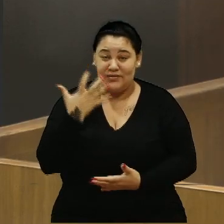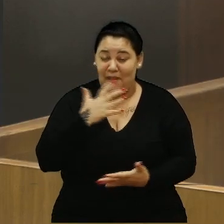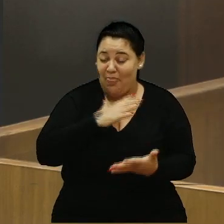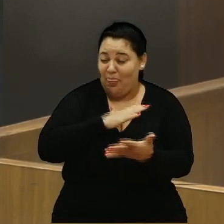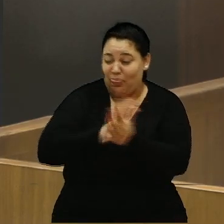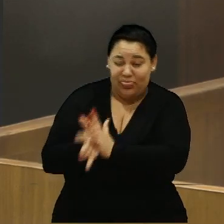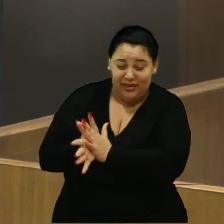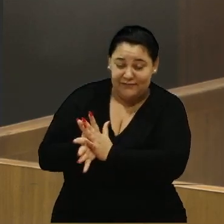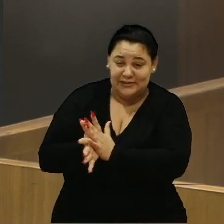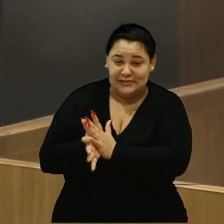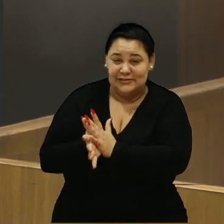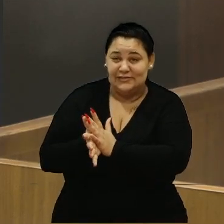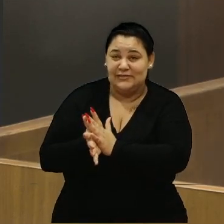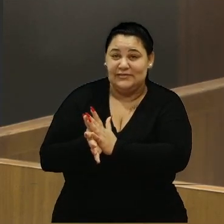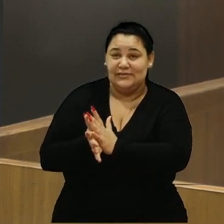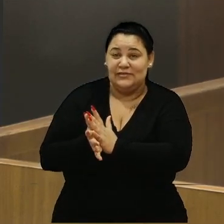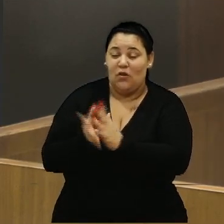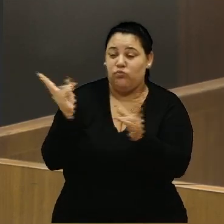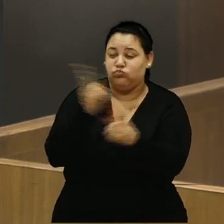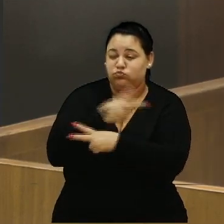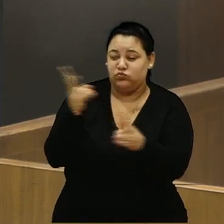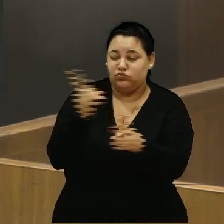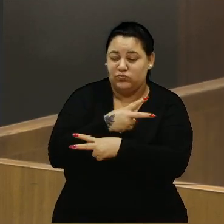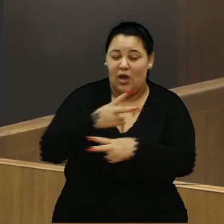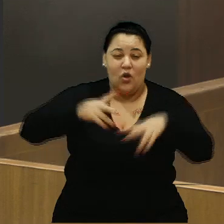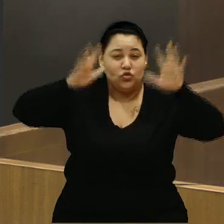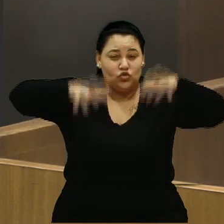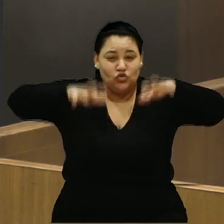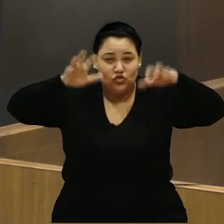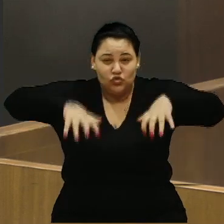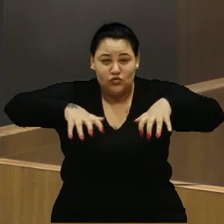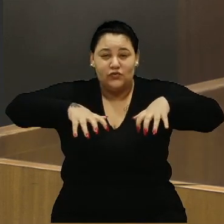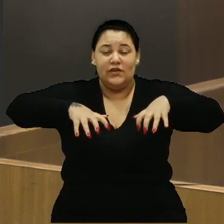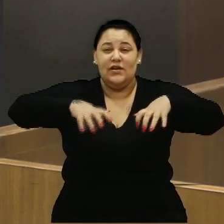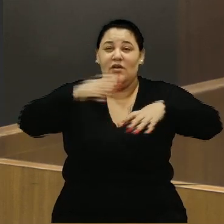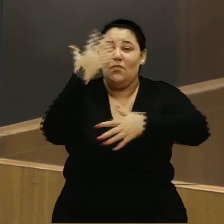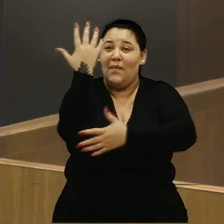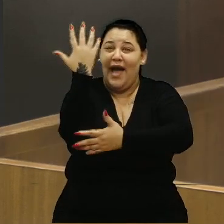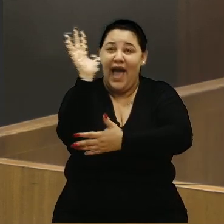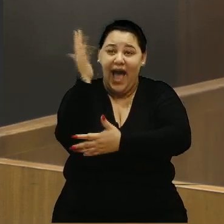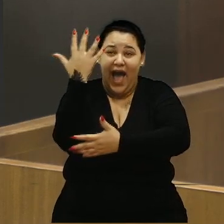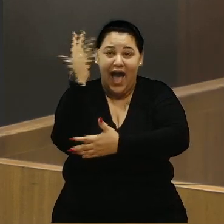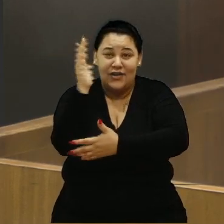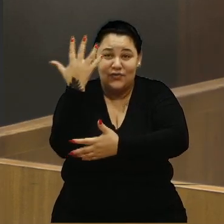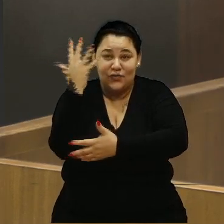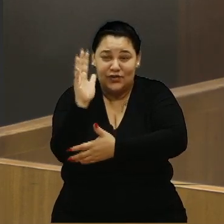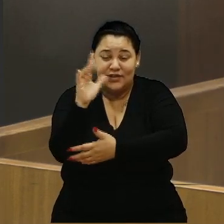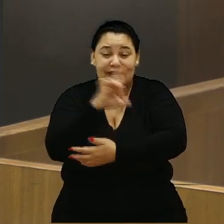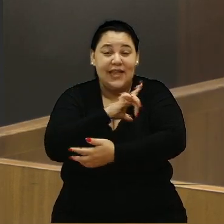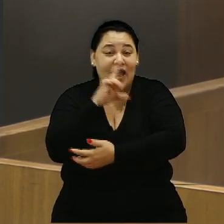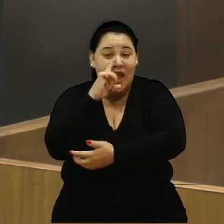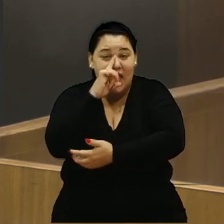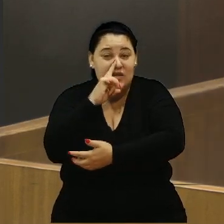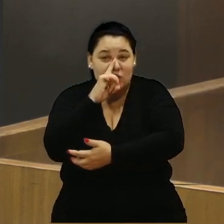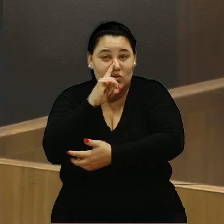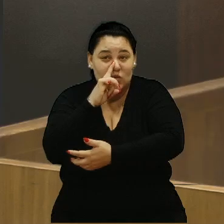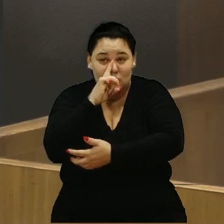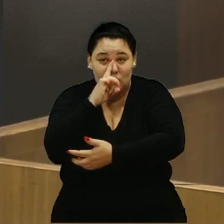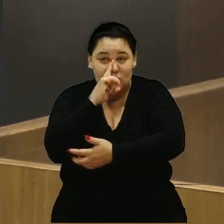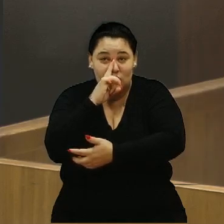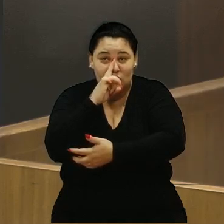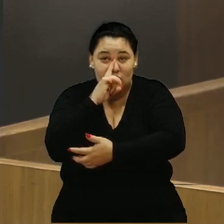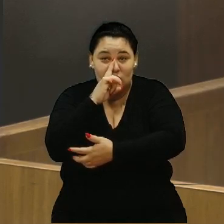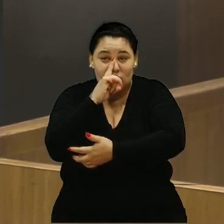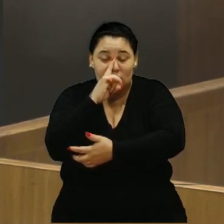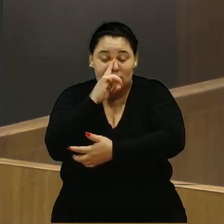tragédia, de num vendaval ou numa tempestade, uma árvore dessas, que está oferecendo risco, que está em iminência